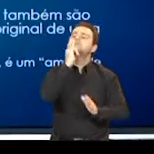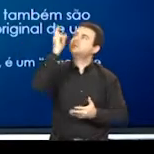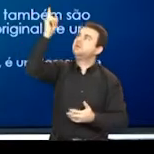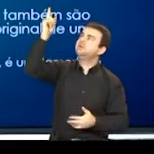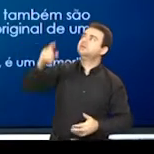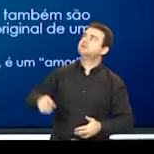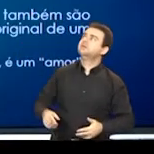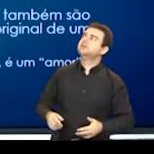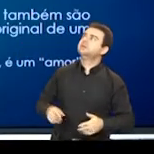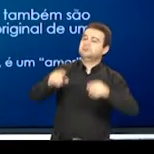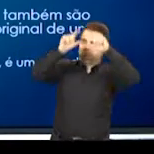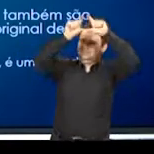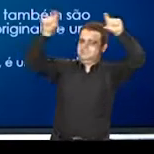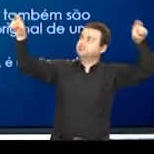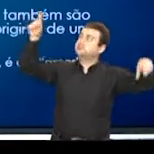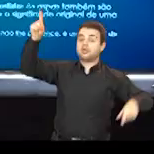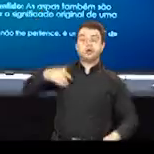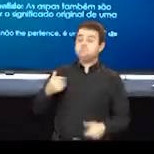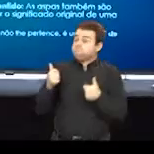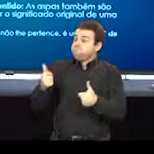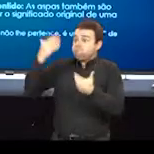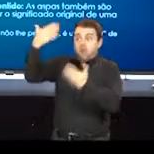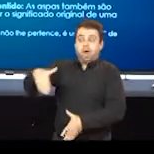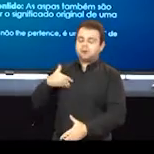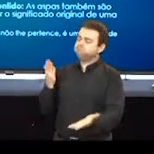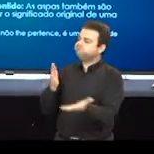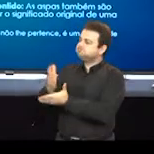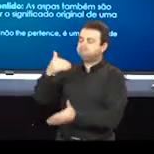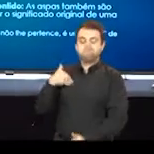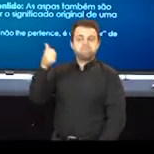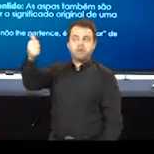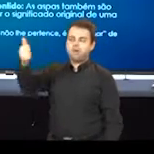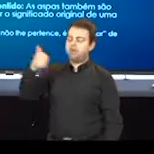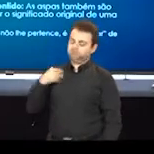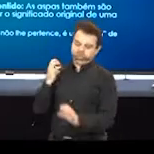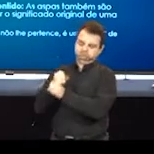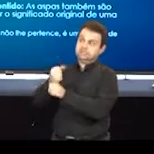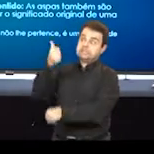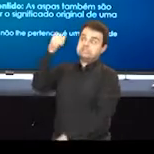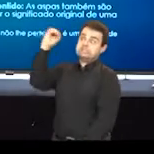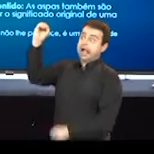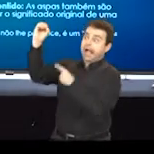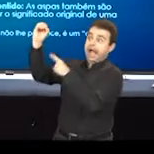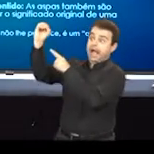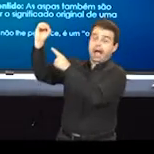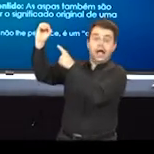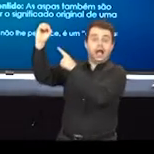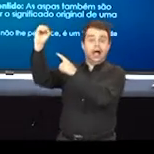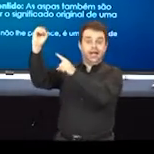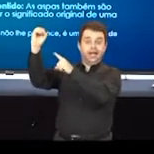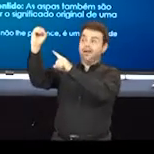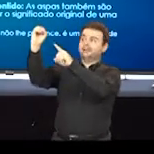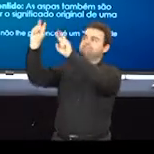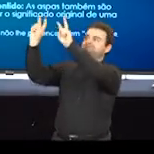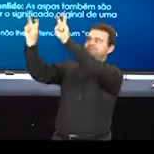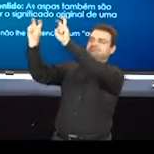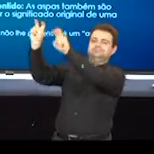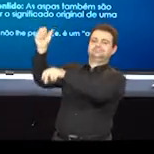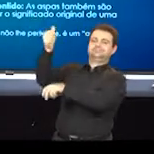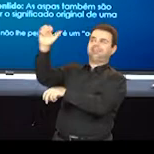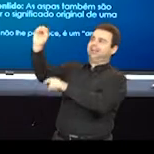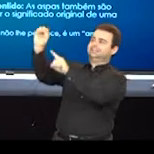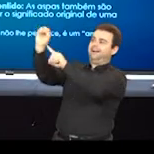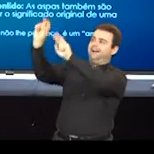na prova e ganhei nota 10. Eu quis dar um destaque para esse 10 que eu recebi, portanto eu usei aspas, dando